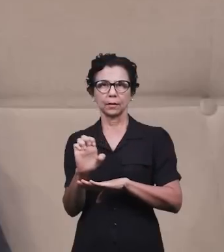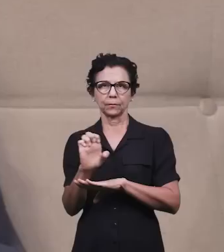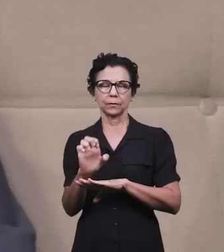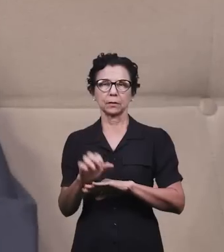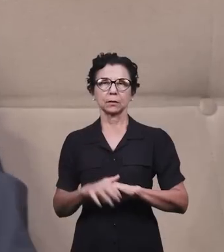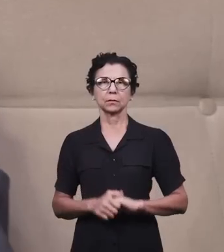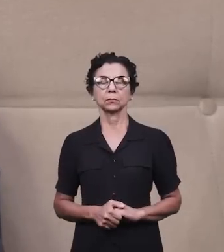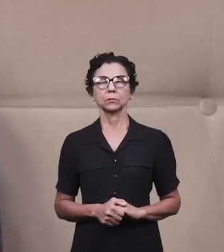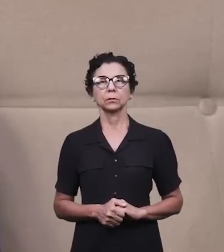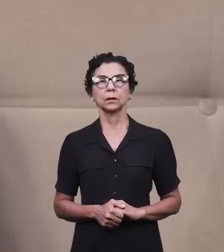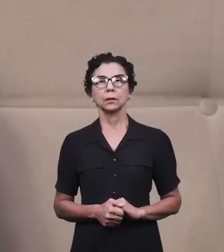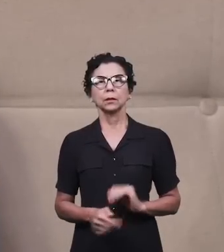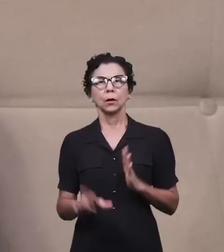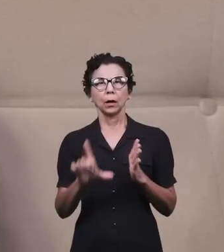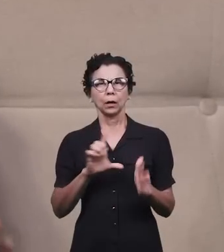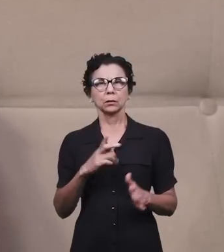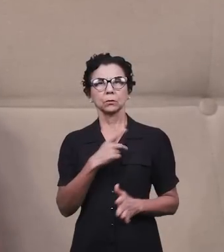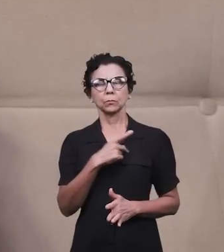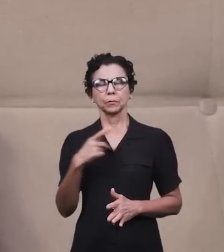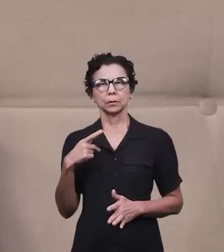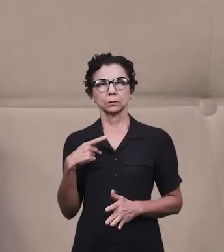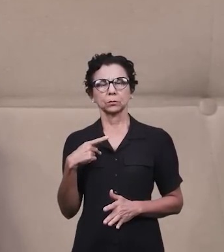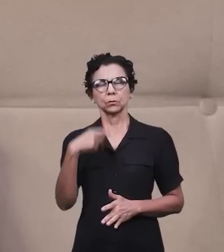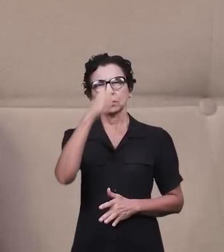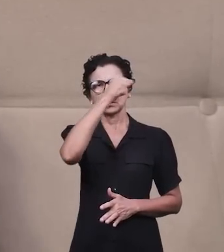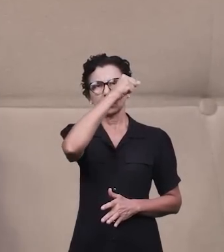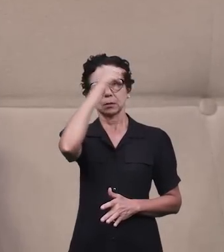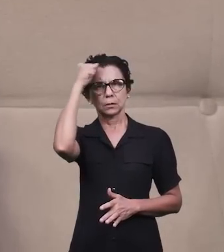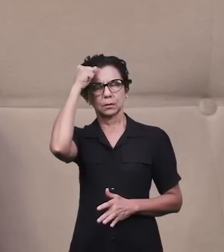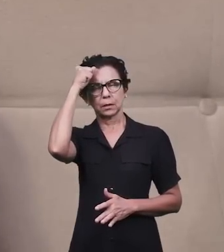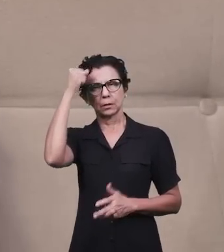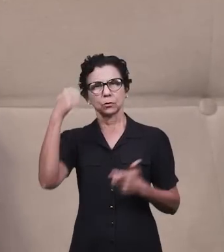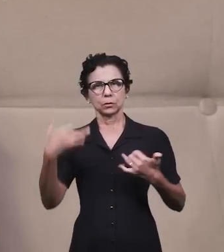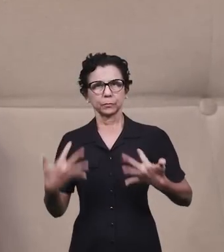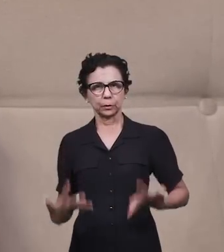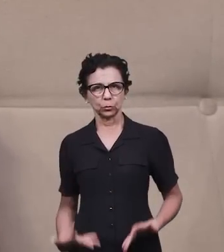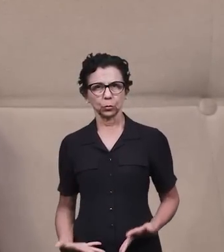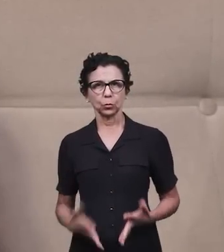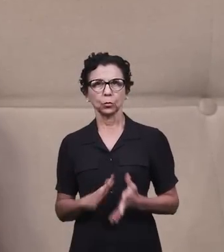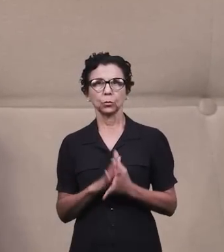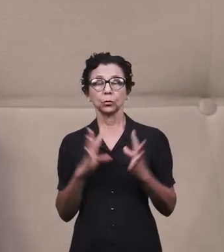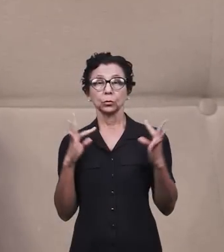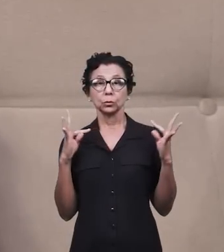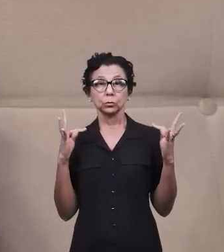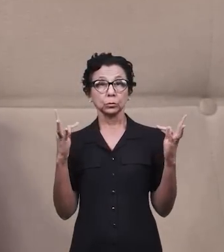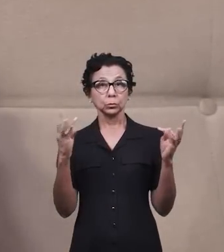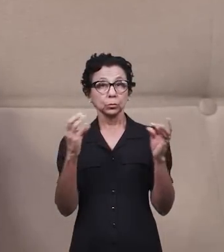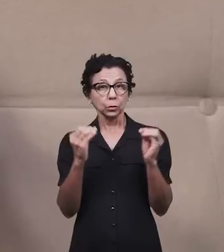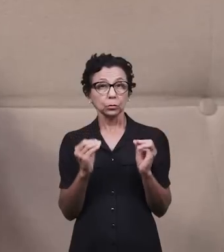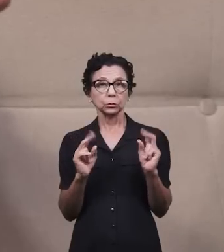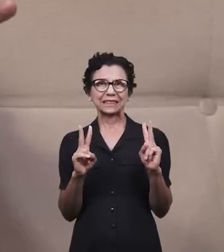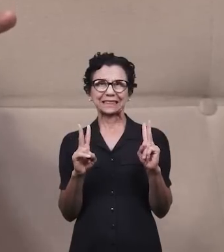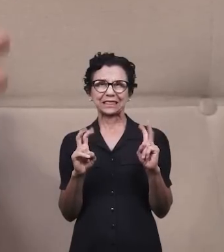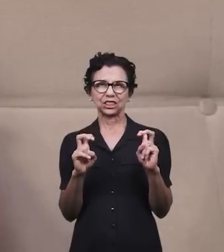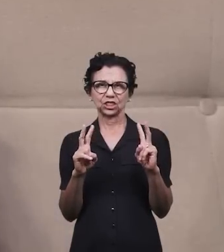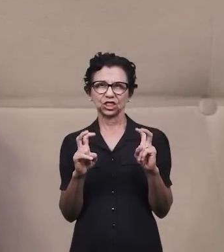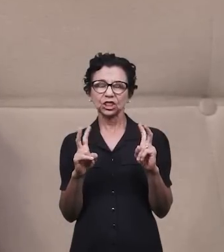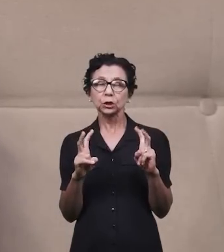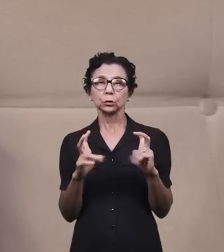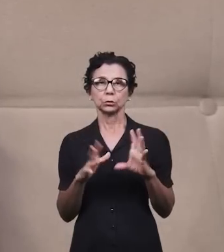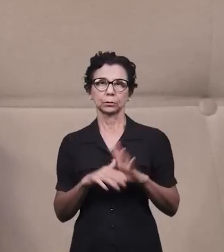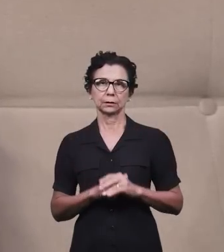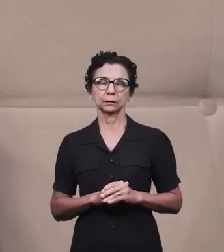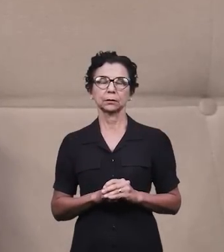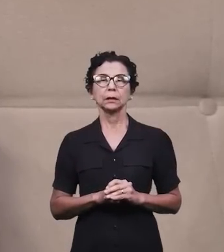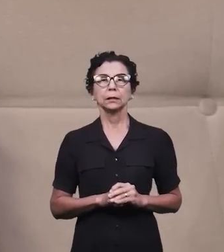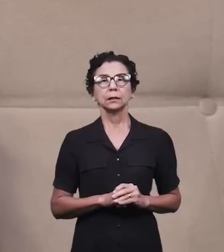Como o pastor Sérgio colocou muito bem ali, todos esses títulos gloriosos